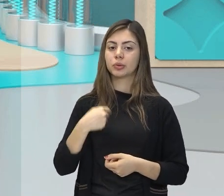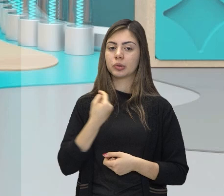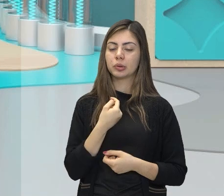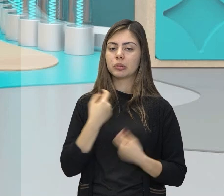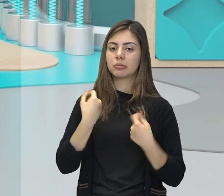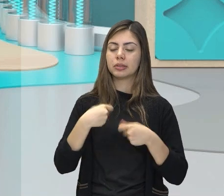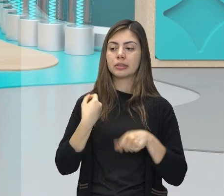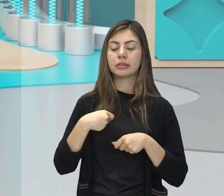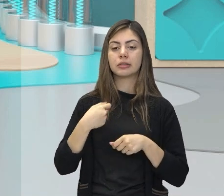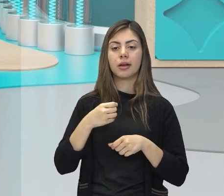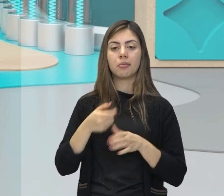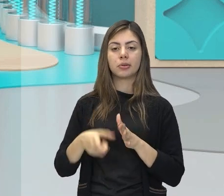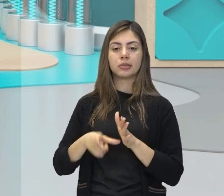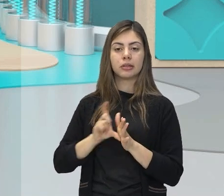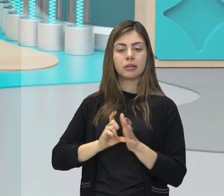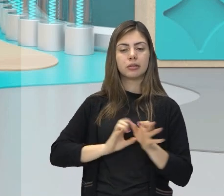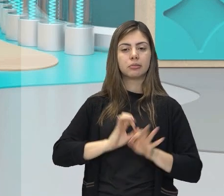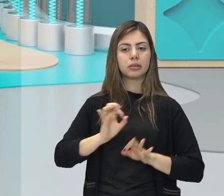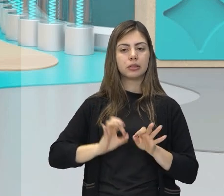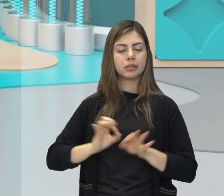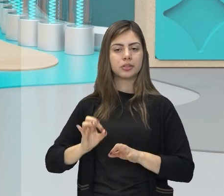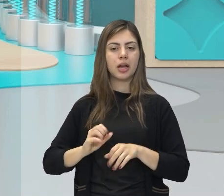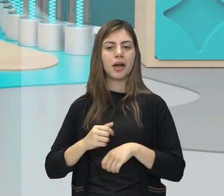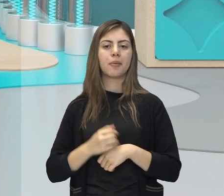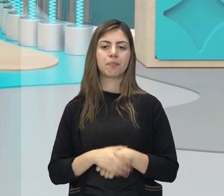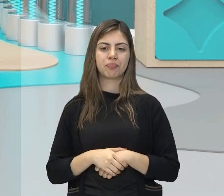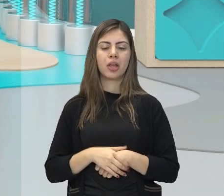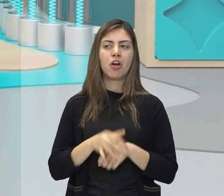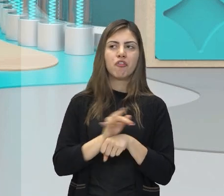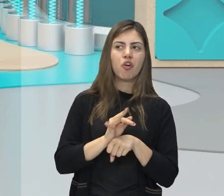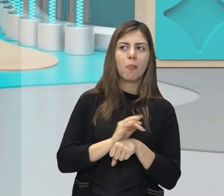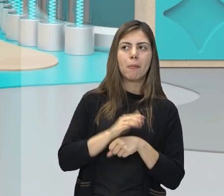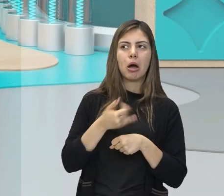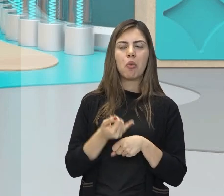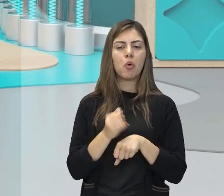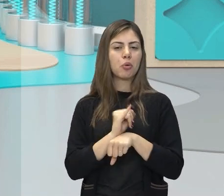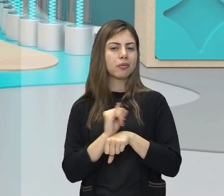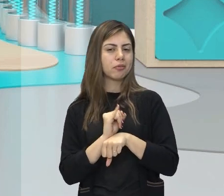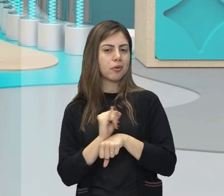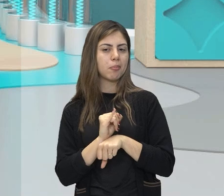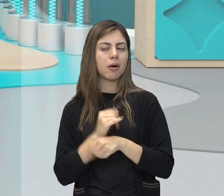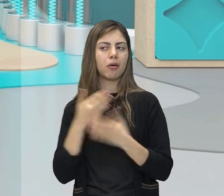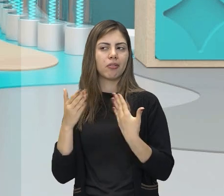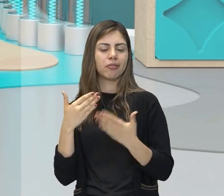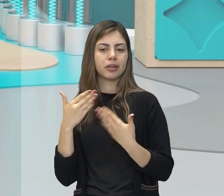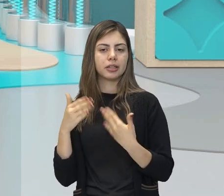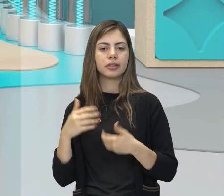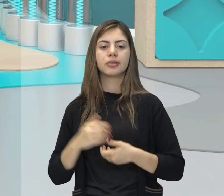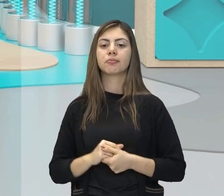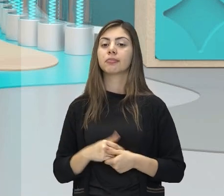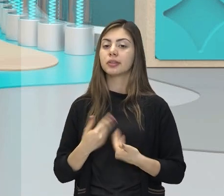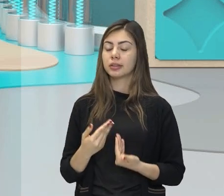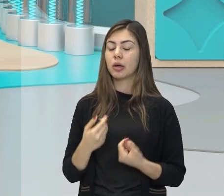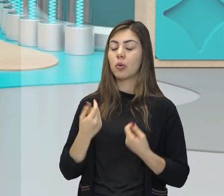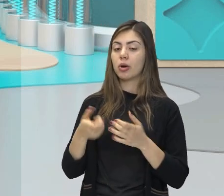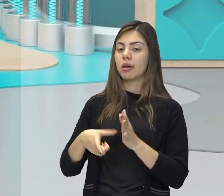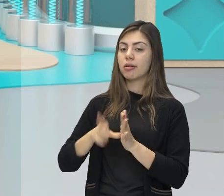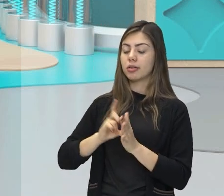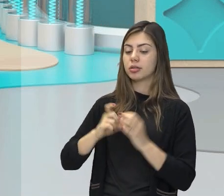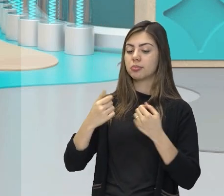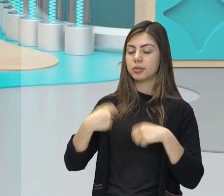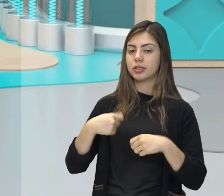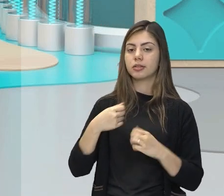com aquela pessoa, de tanta formalidade. É interessante que você já sinalize esse aspecto no seu planejamento, até para que